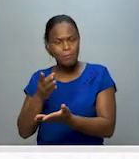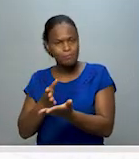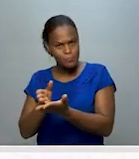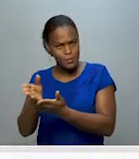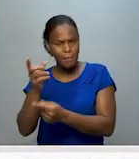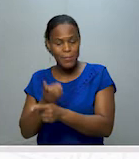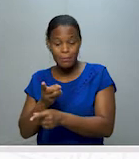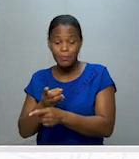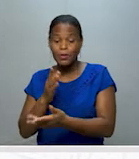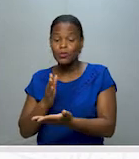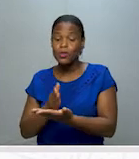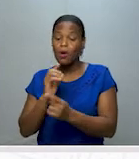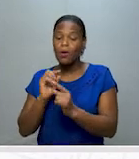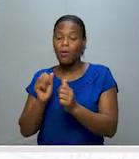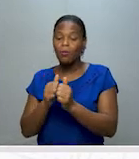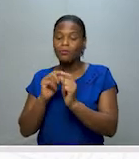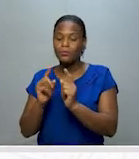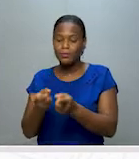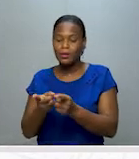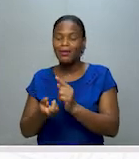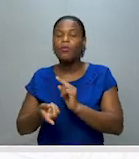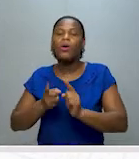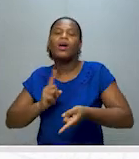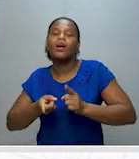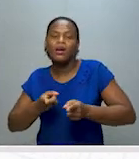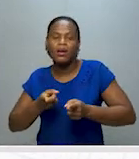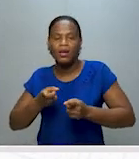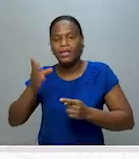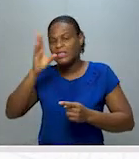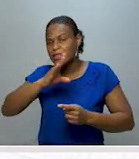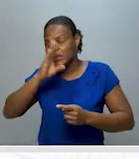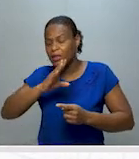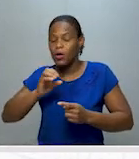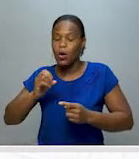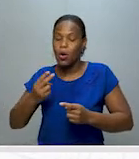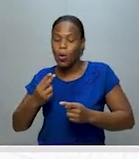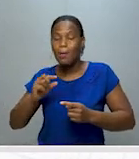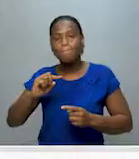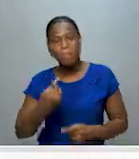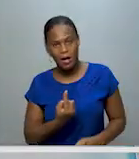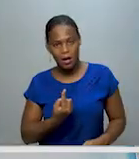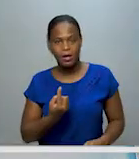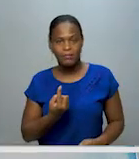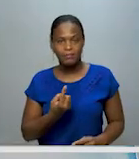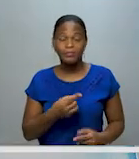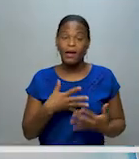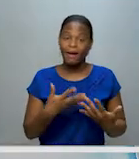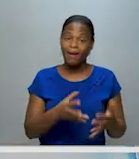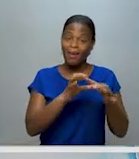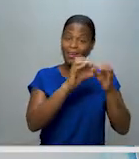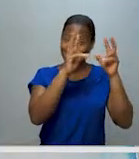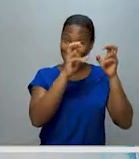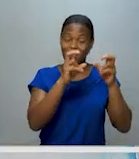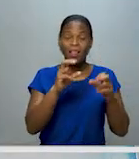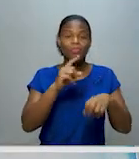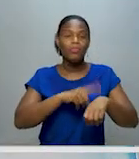mantêm-se apenas com a introdução de que, se ou para. Em relação a